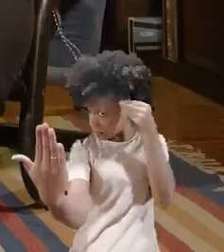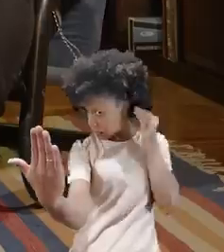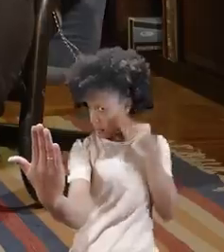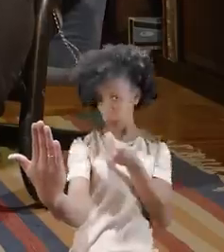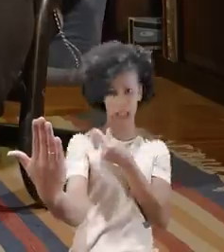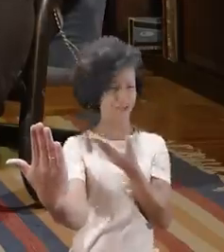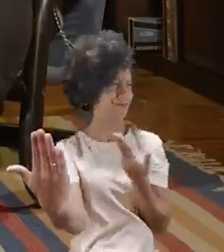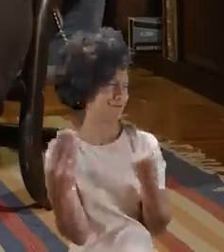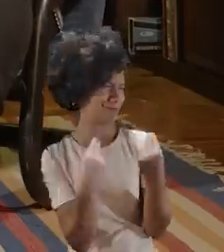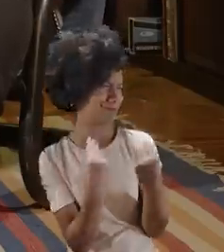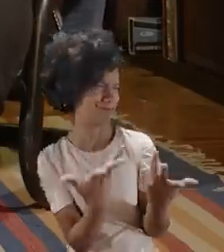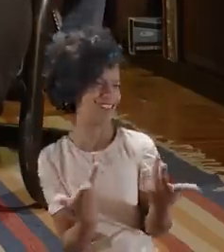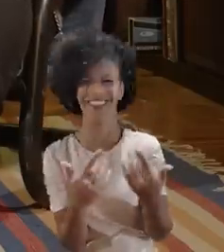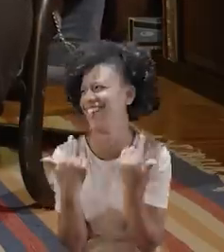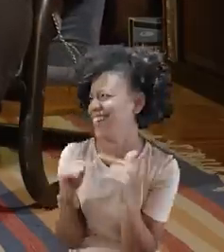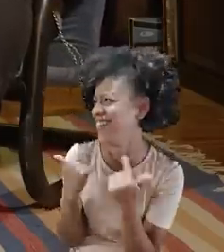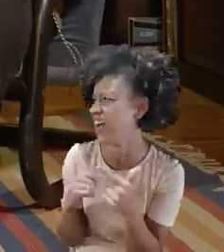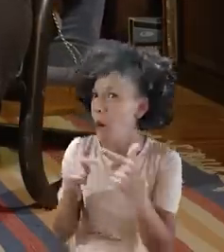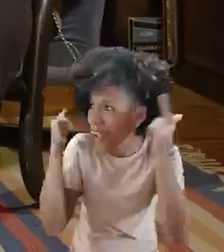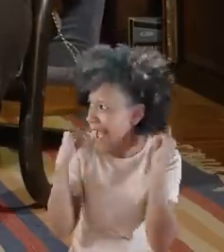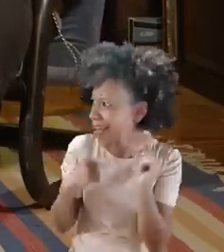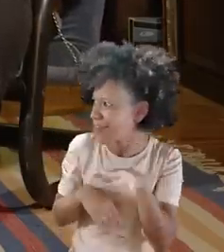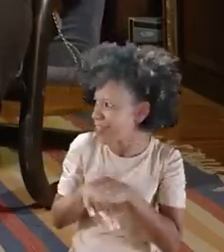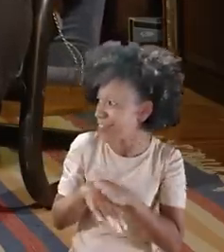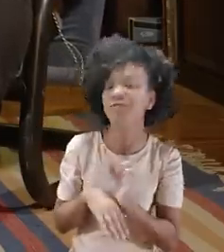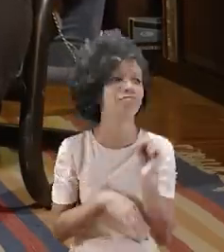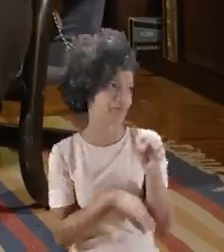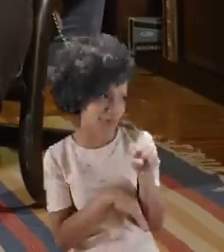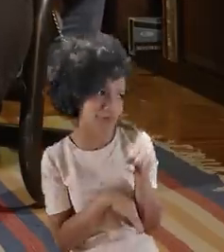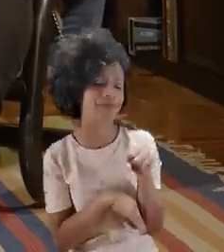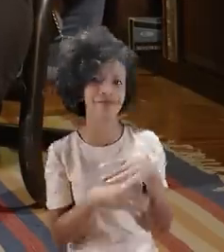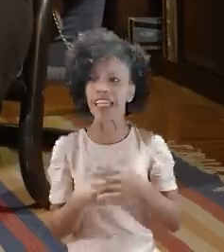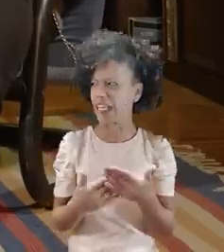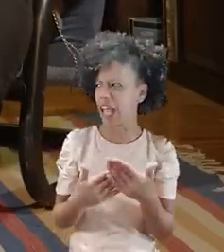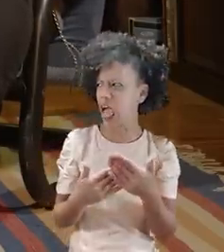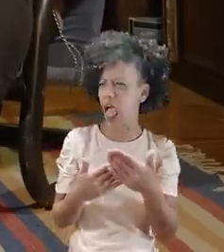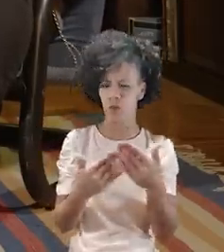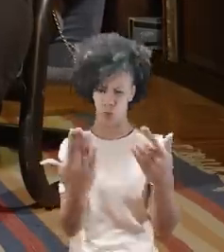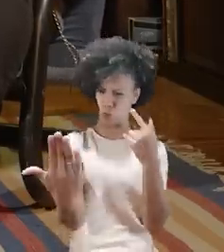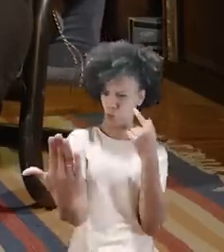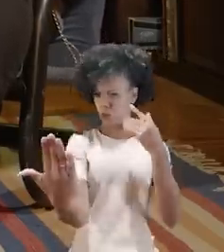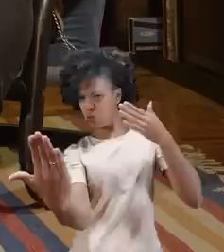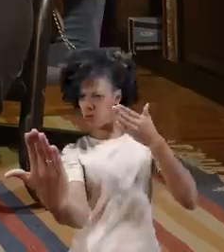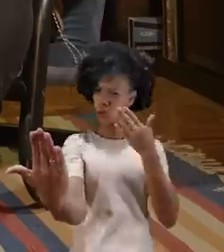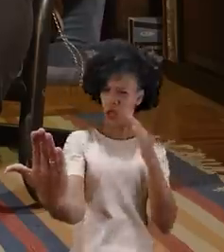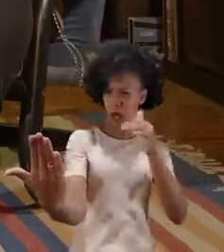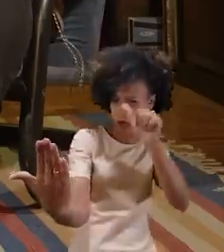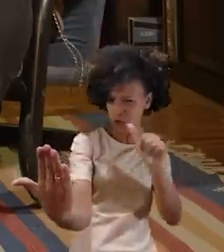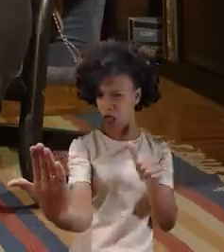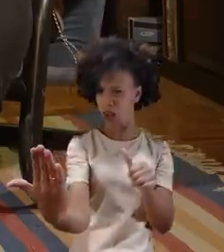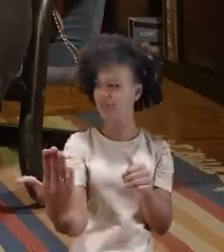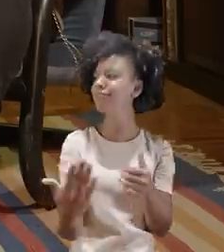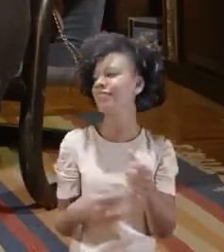luz para ver se dá à luz que a gente bate outro filmar aí que é futebol ele tem mano e ele é ele é criterioso com pouco que ele tem a ver